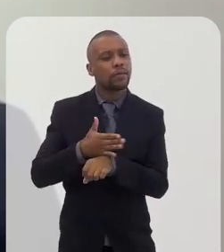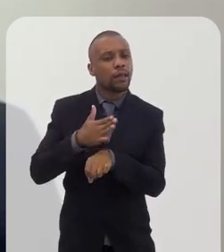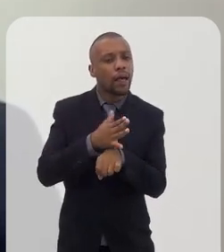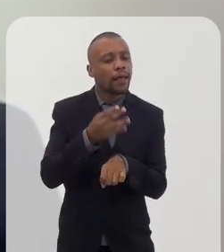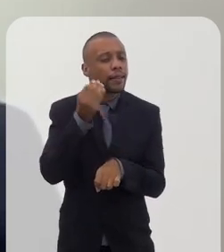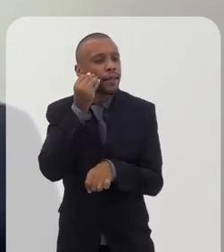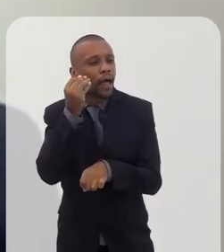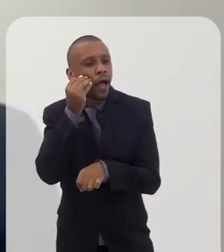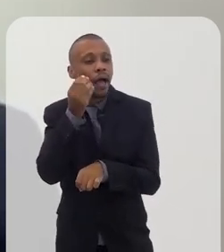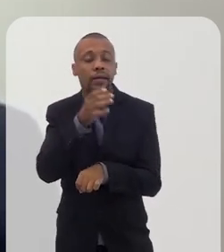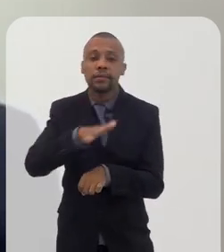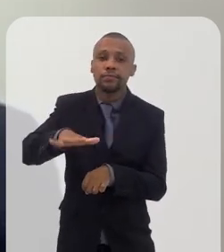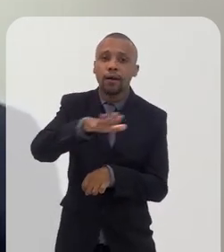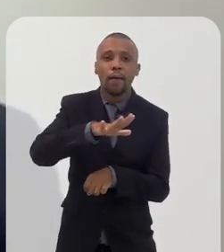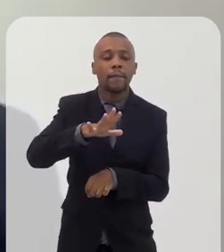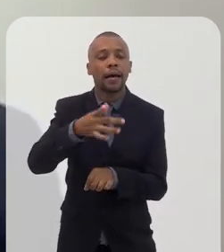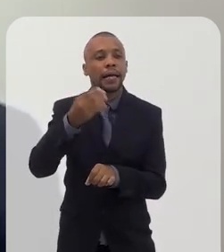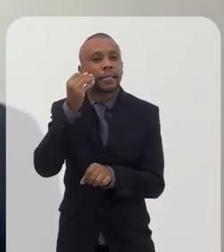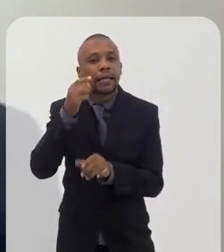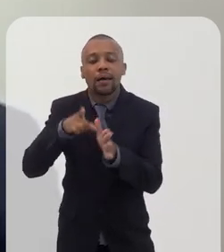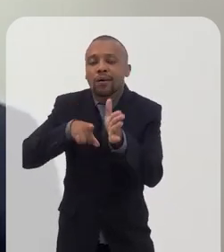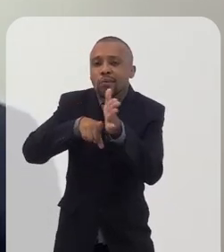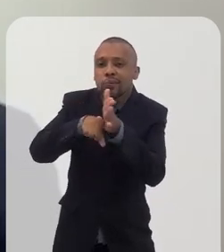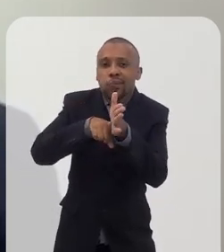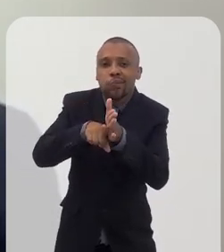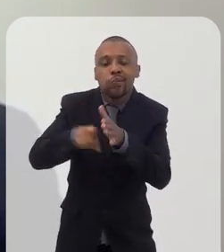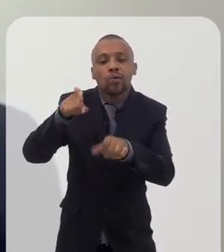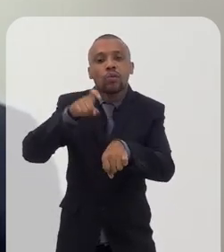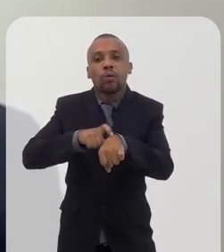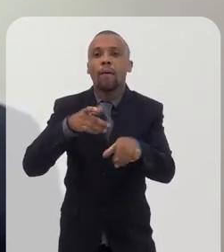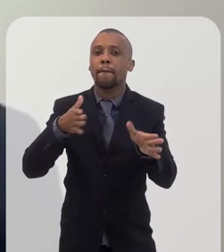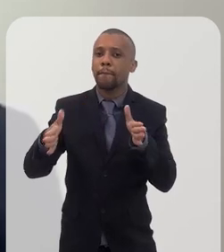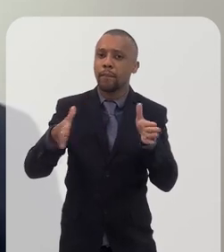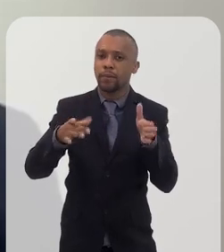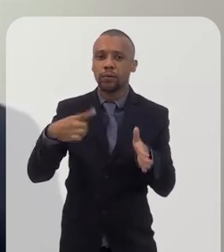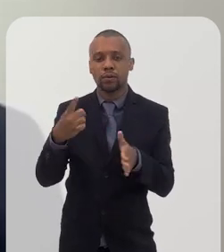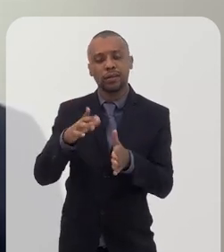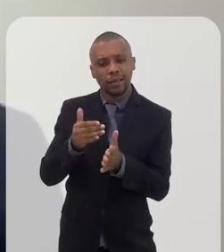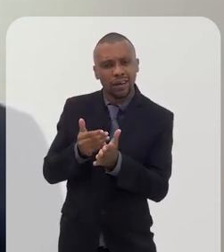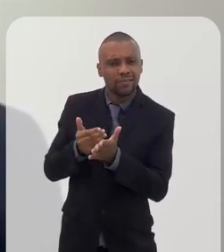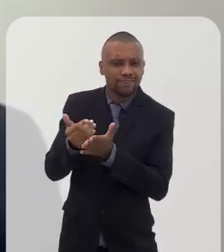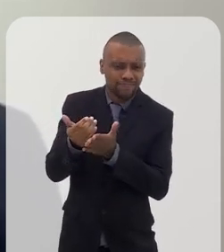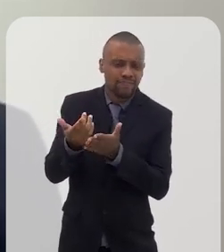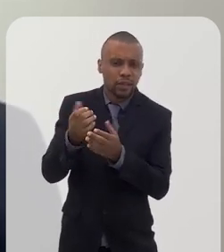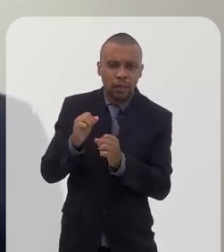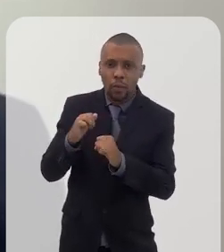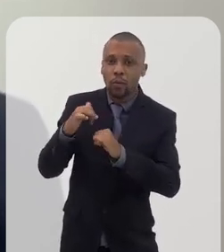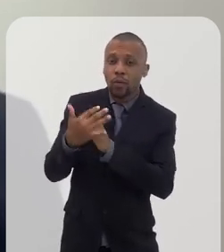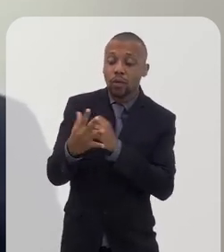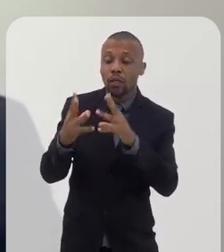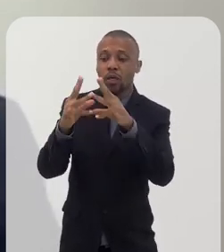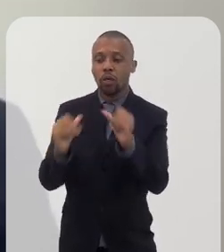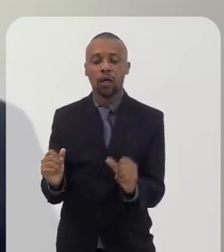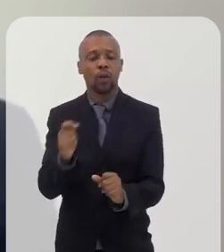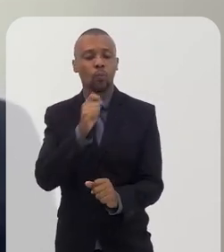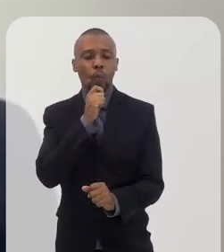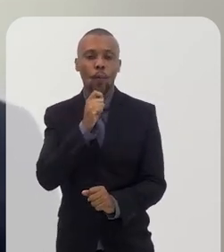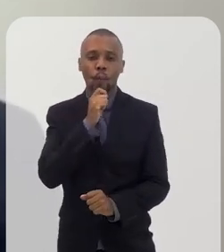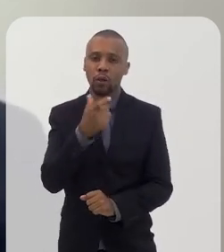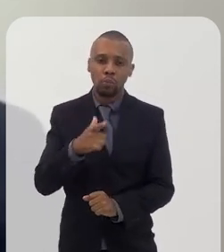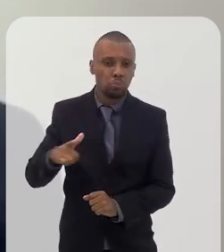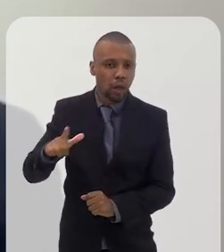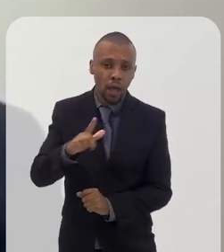aí em campo para poder fazer esse recenseamento durante o período que a gente está atravessando de pandemia, que ainda não acabou,